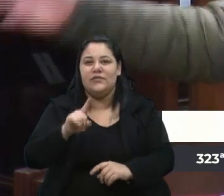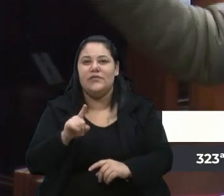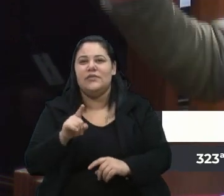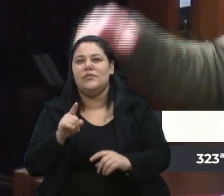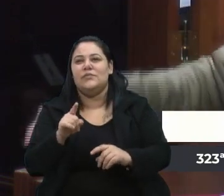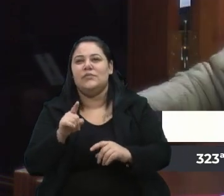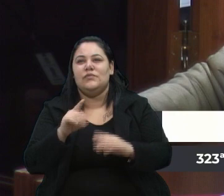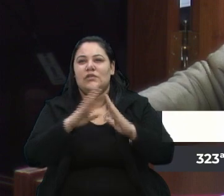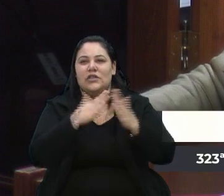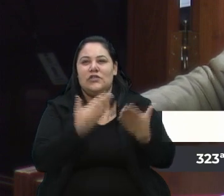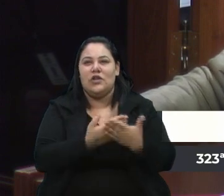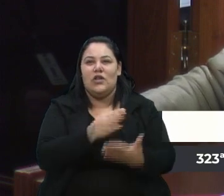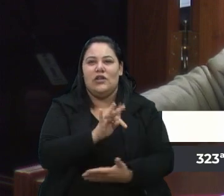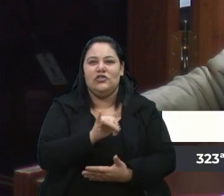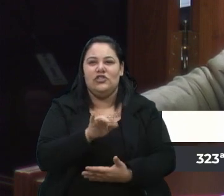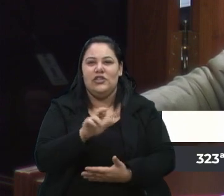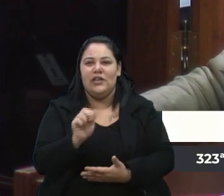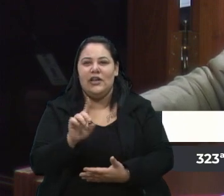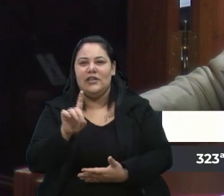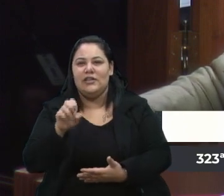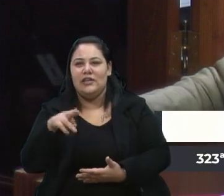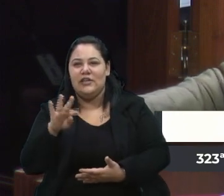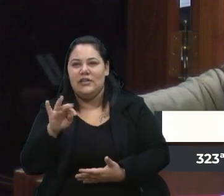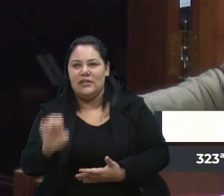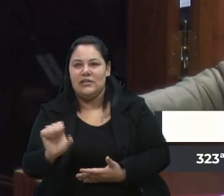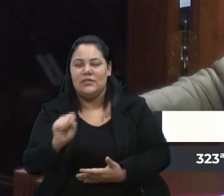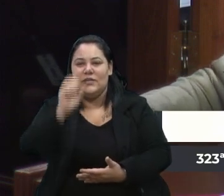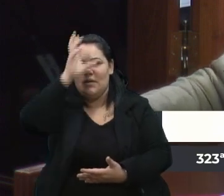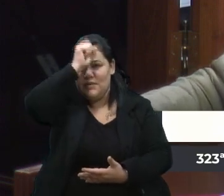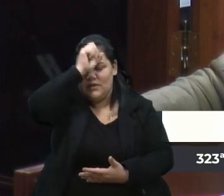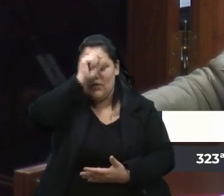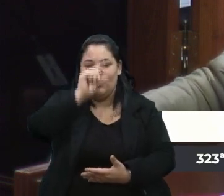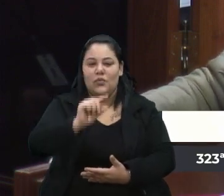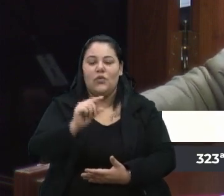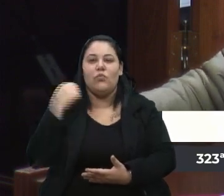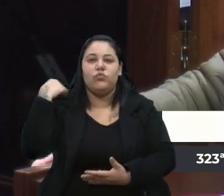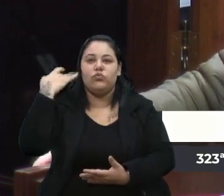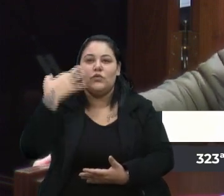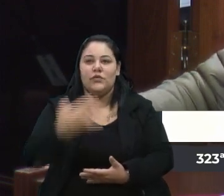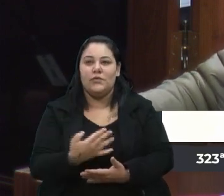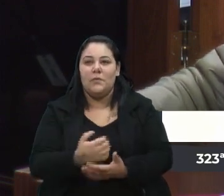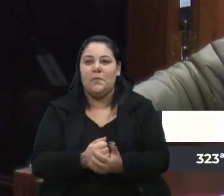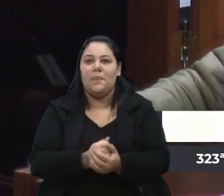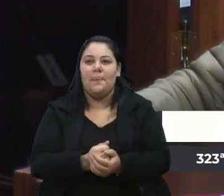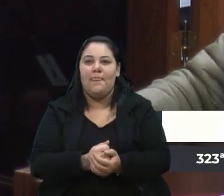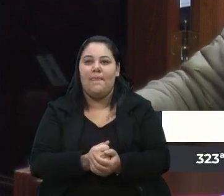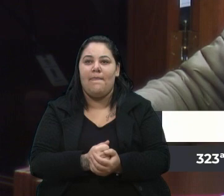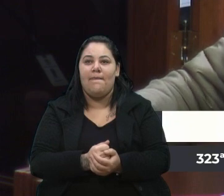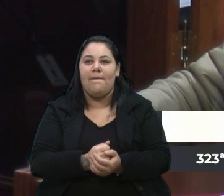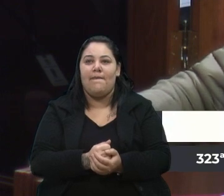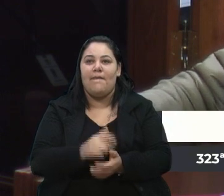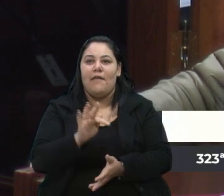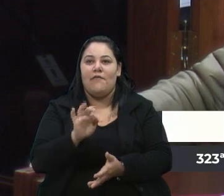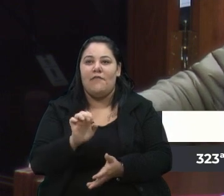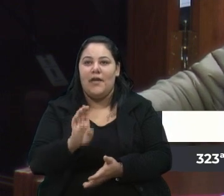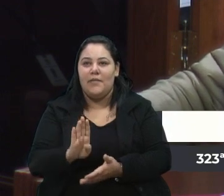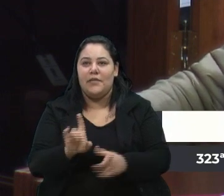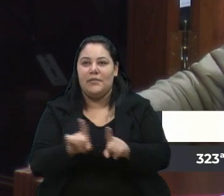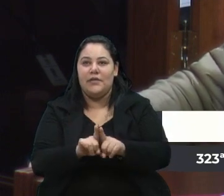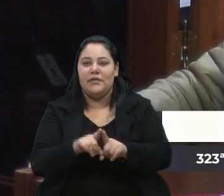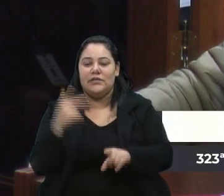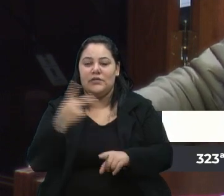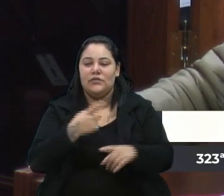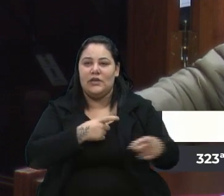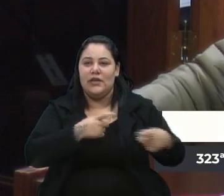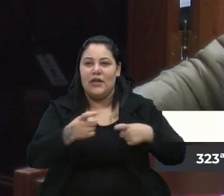Colégio Tiradentes também para aprender um pouco da história existente da FEB da Segunda Guerra Mundial e também